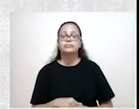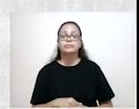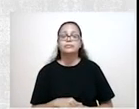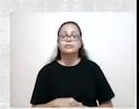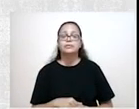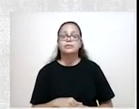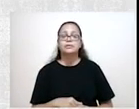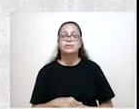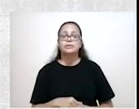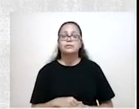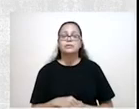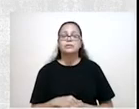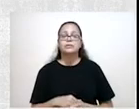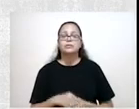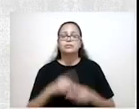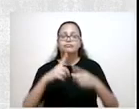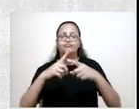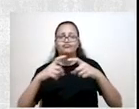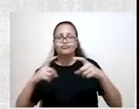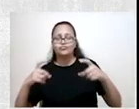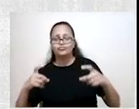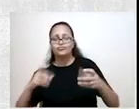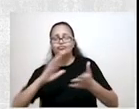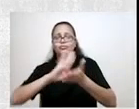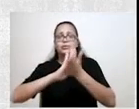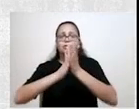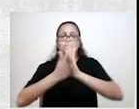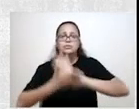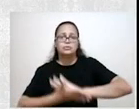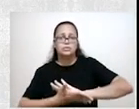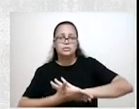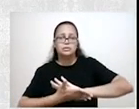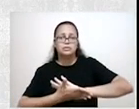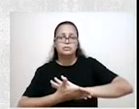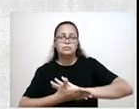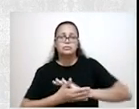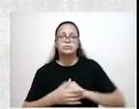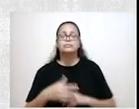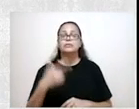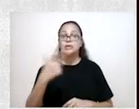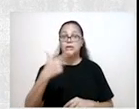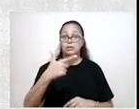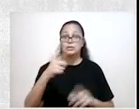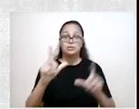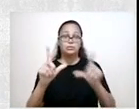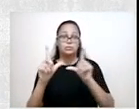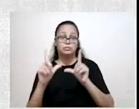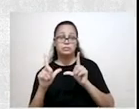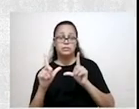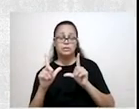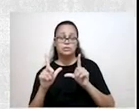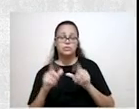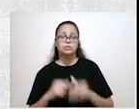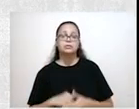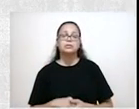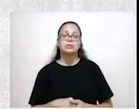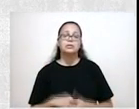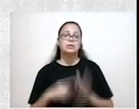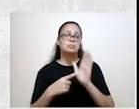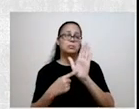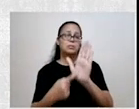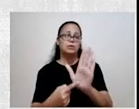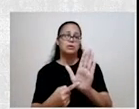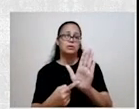ataques provocaram muita destruição na Inglaterra. A segunda imagem, essa imagem abaixo, ela